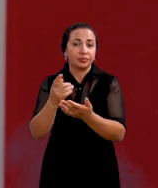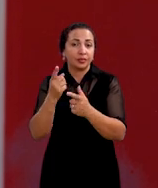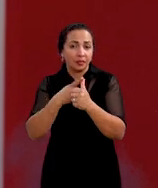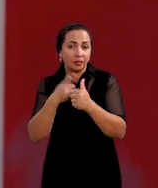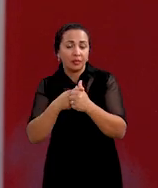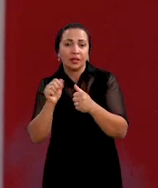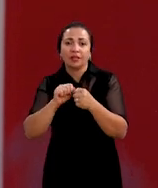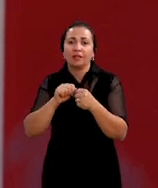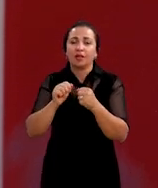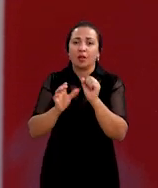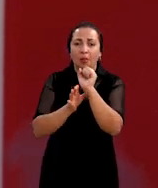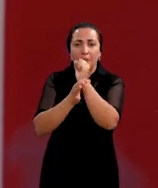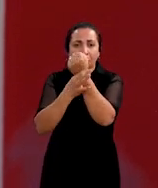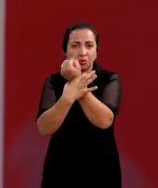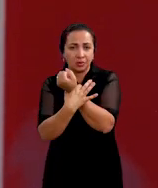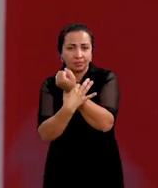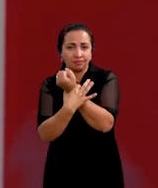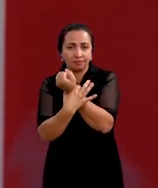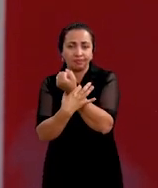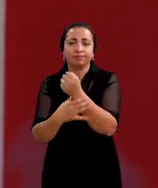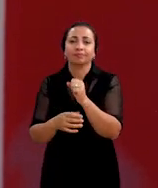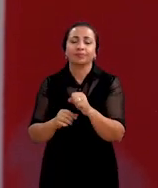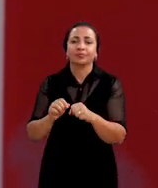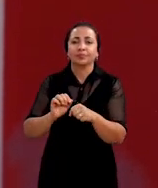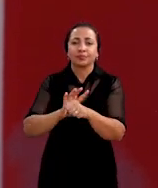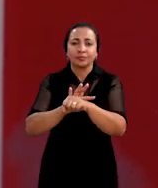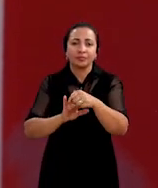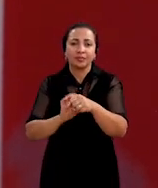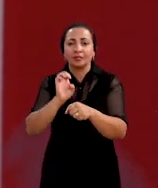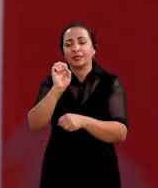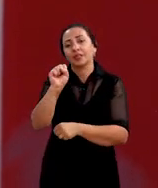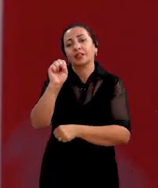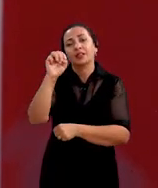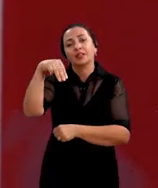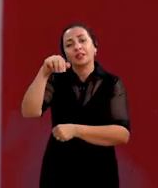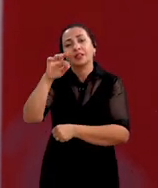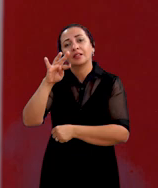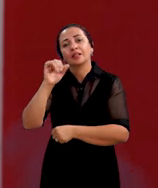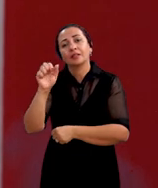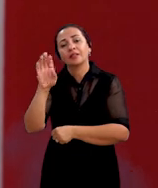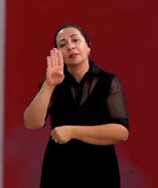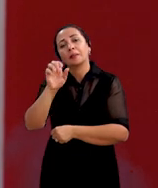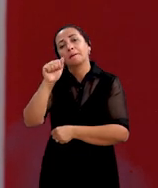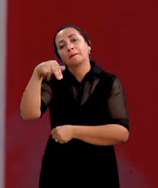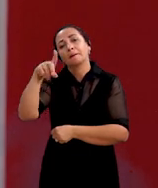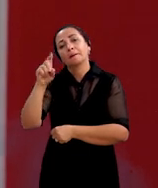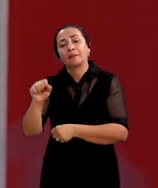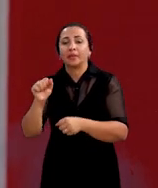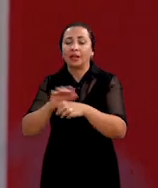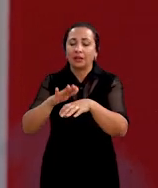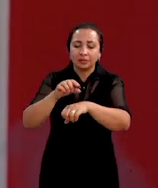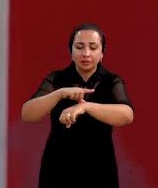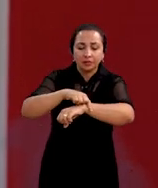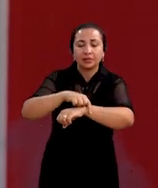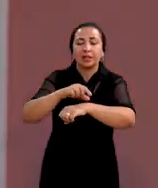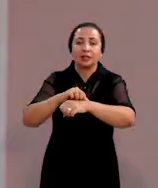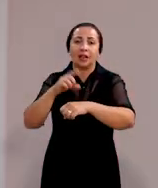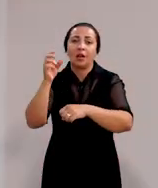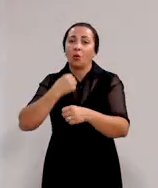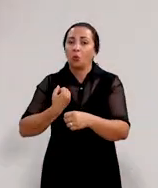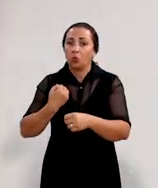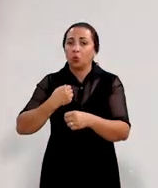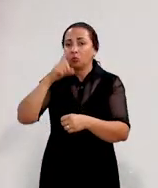que nós desenvolvemos foi utilizando uma pulseira como essa, né, uma Smart Band, onde a gente utiliza os dados de